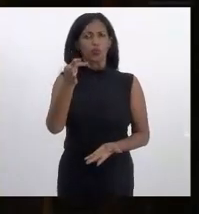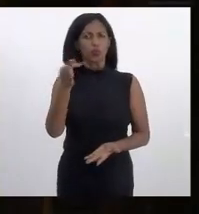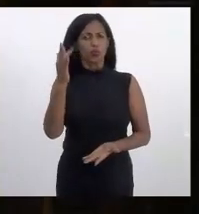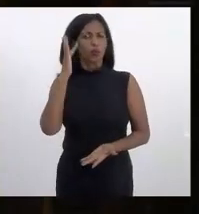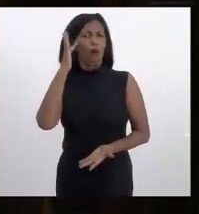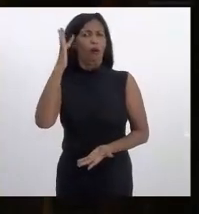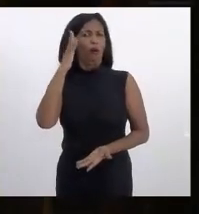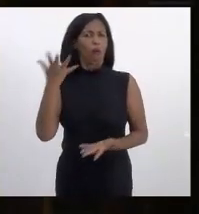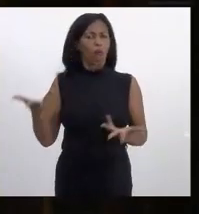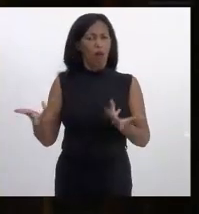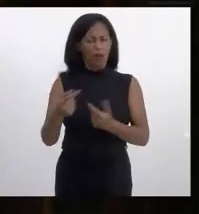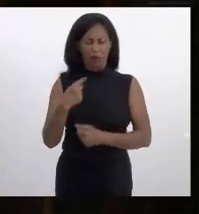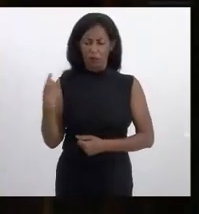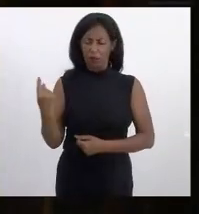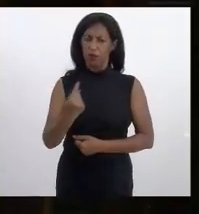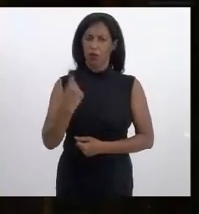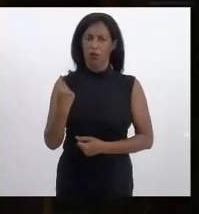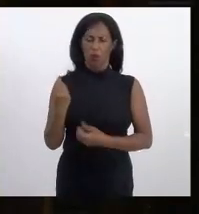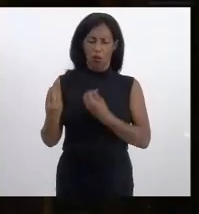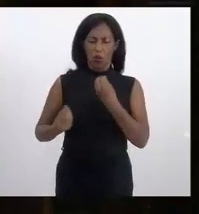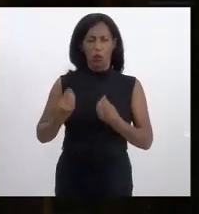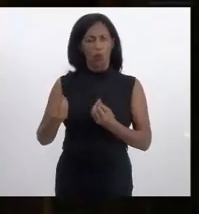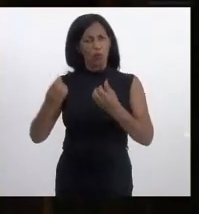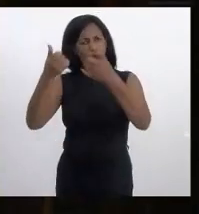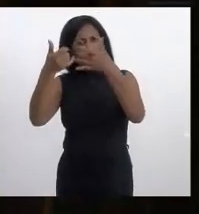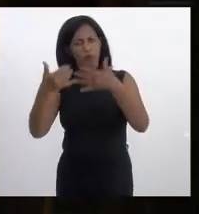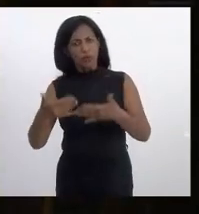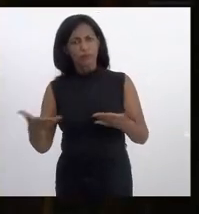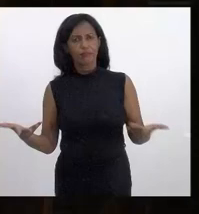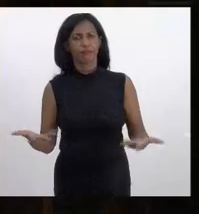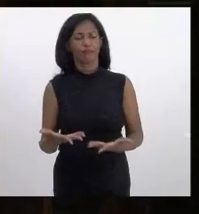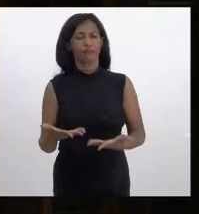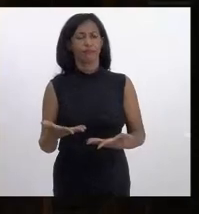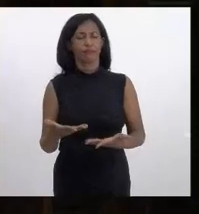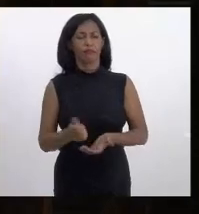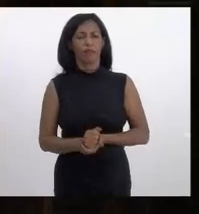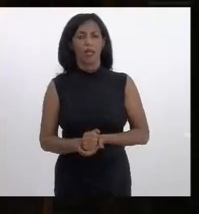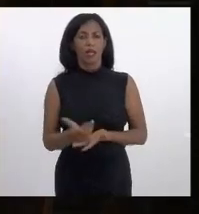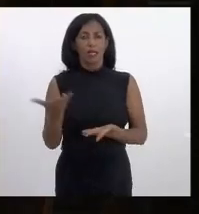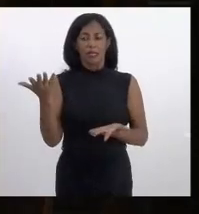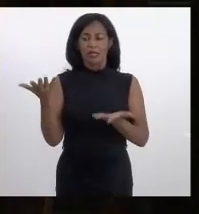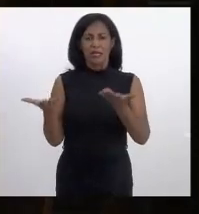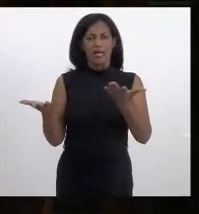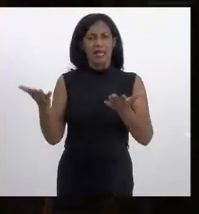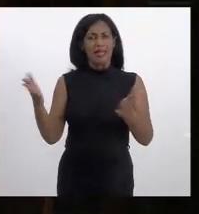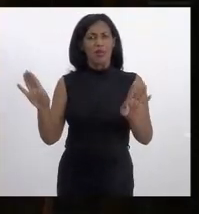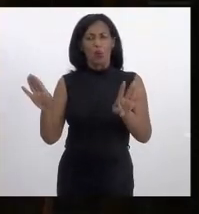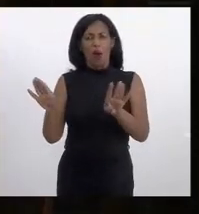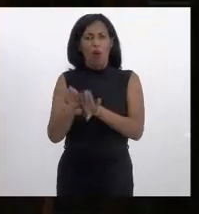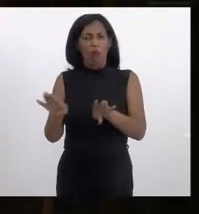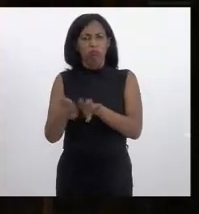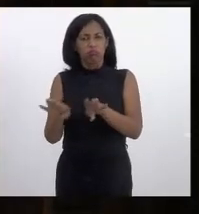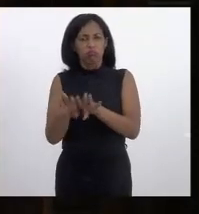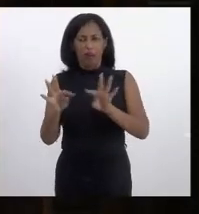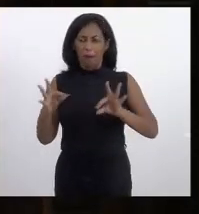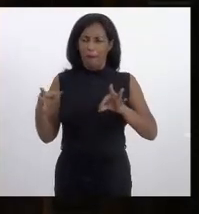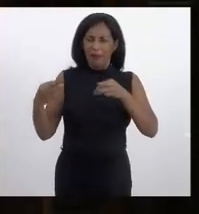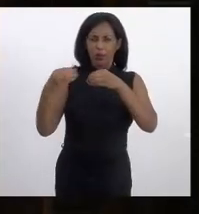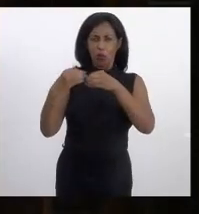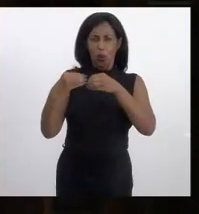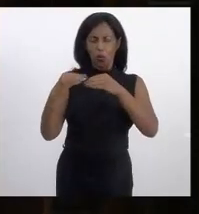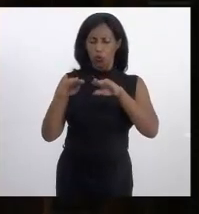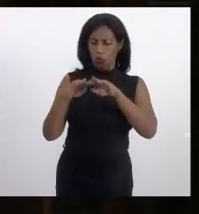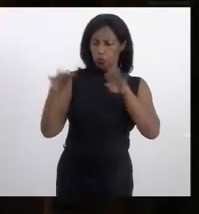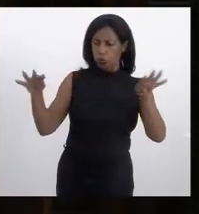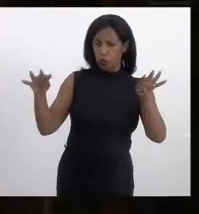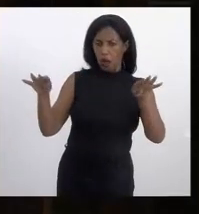maravilhoso pra e como a gente deixou bem claro aqui a grade tem que ser Que parada para todo mundo ou que